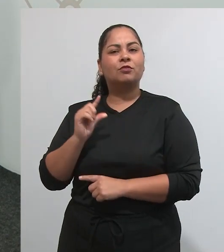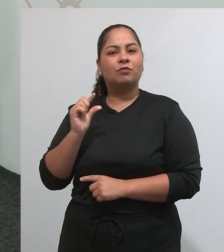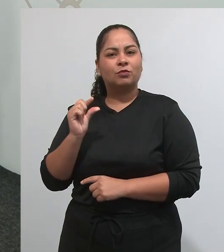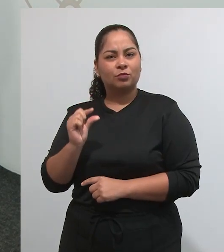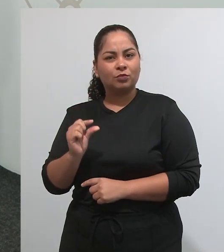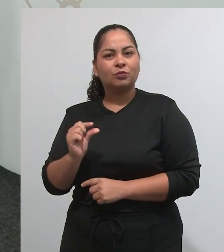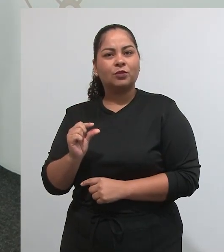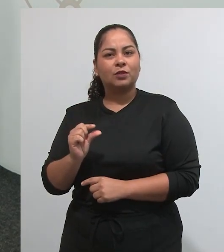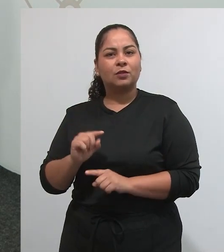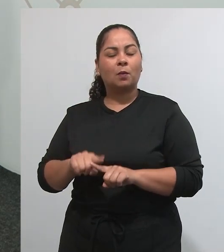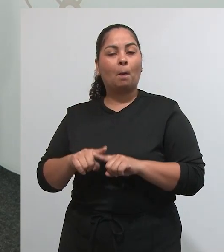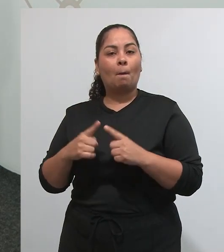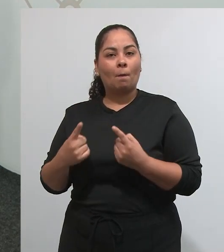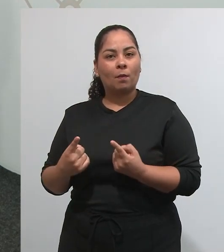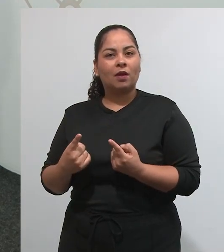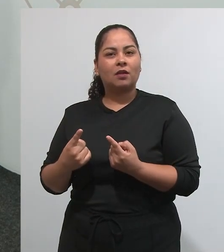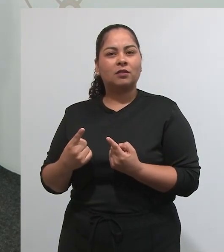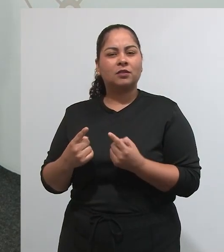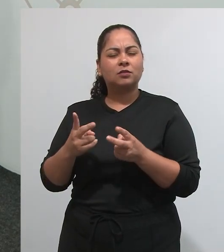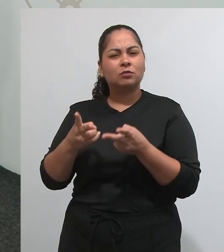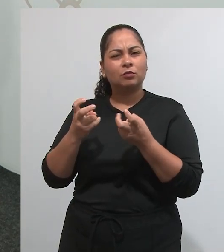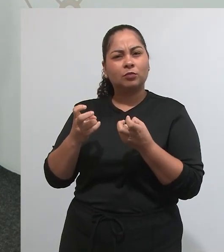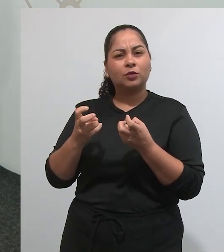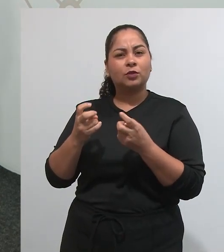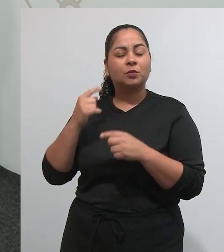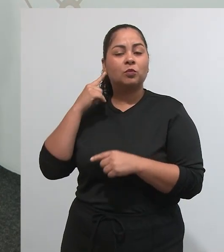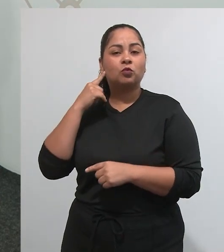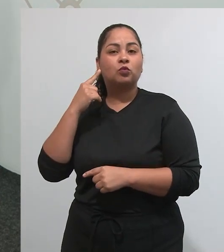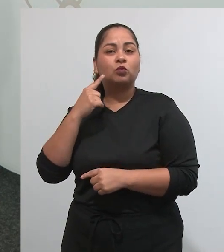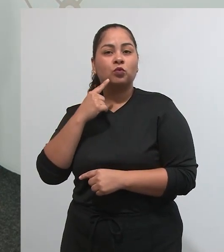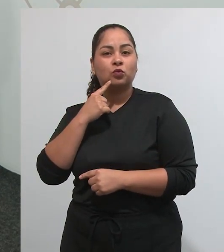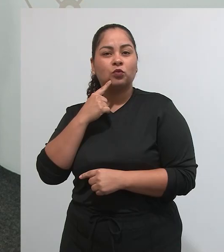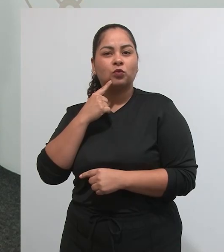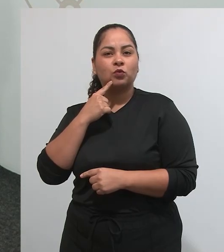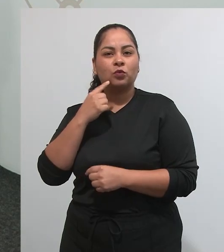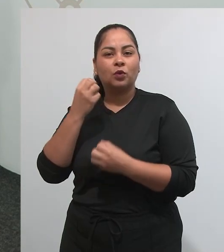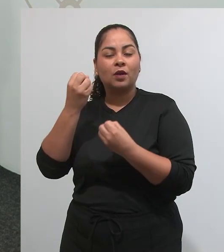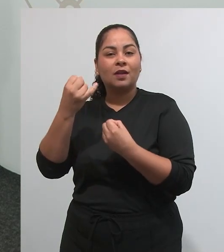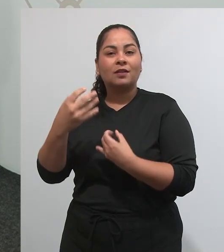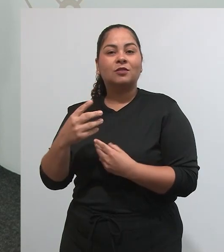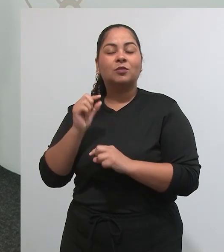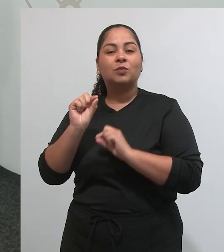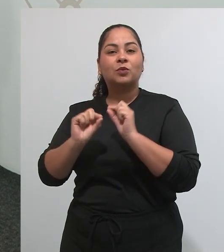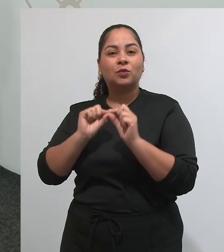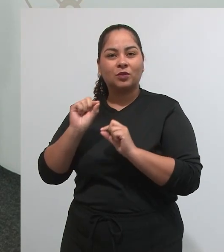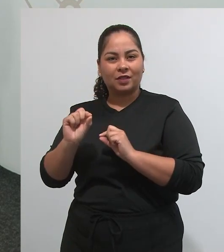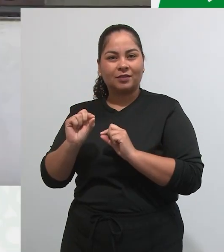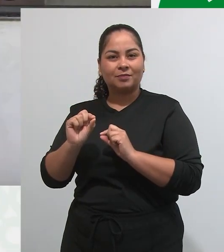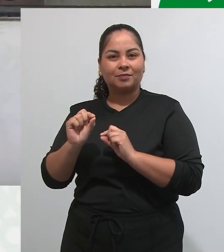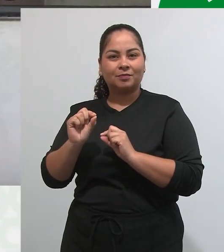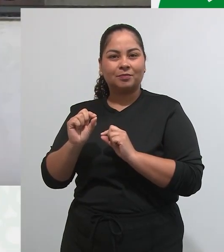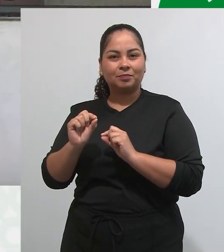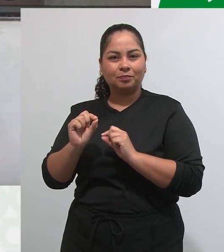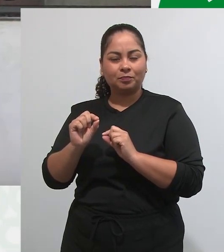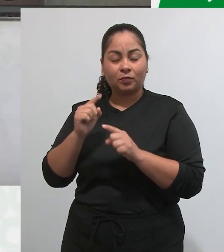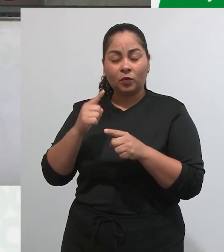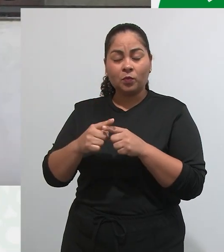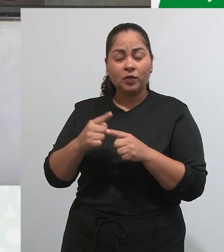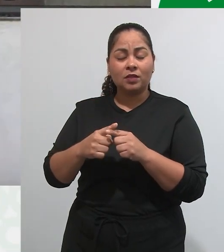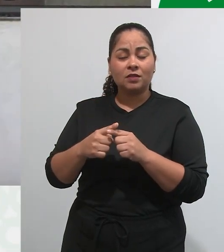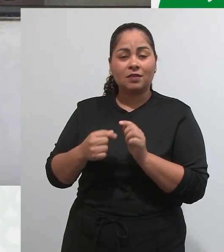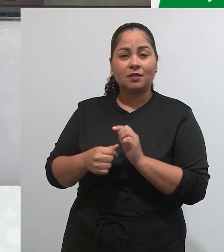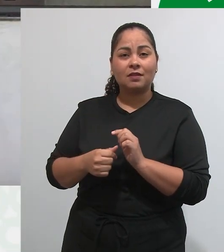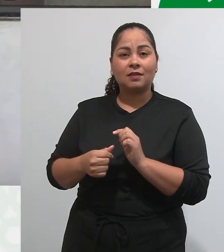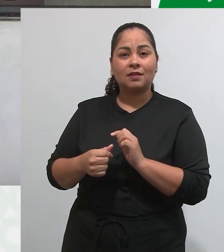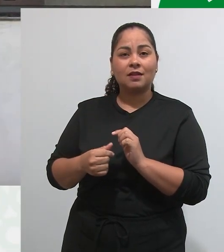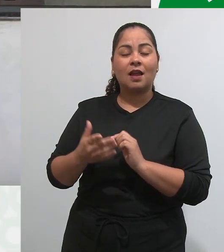desafio muito bom. Só que hoje eu vejo que os surdos, eles falam para mim, não é igual quando você estava, porque nós